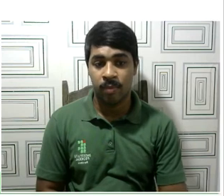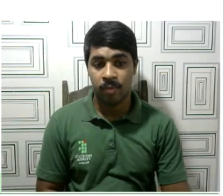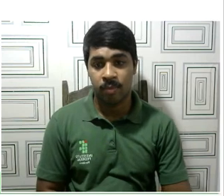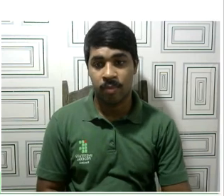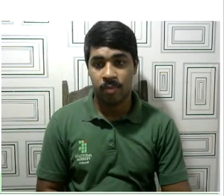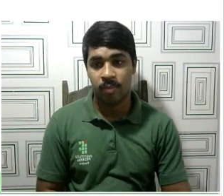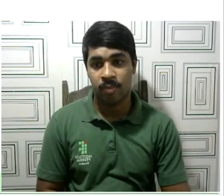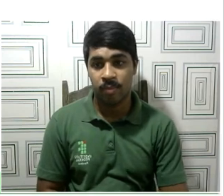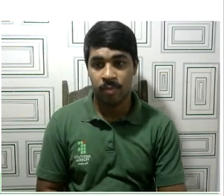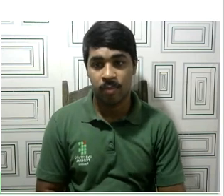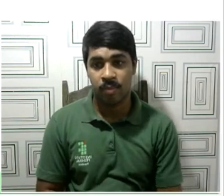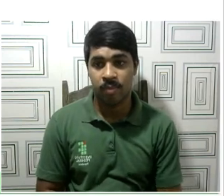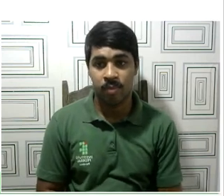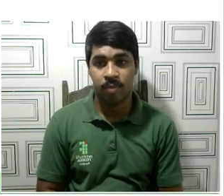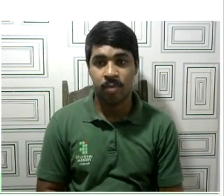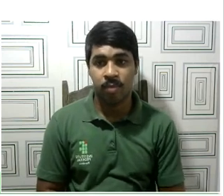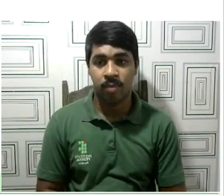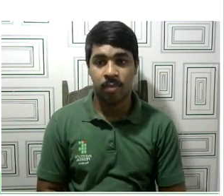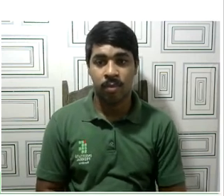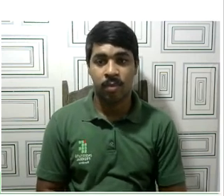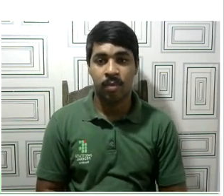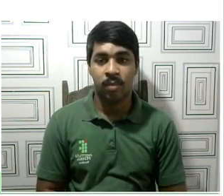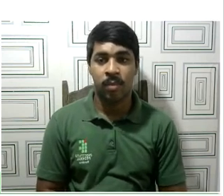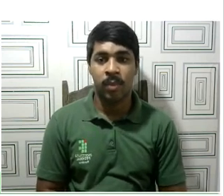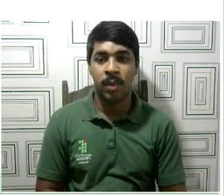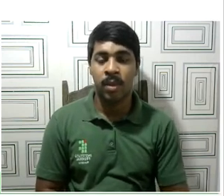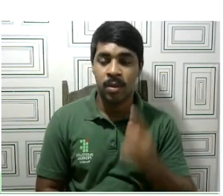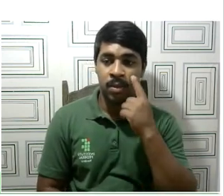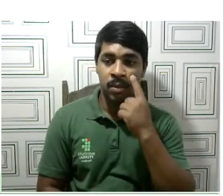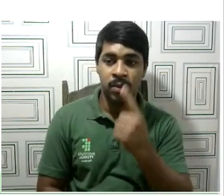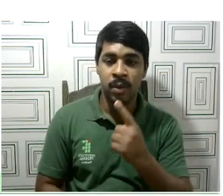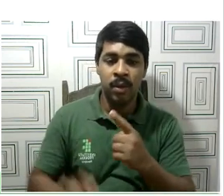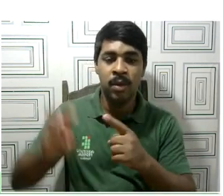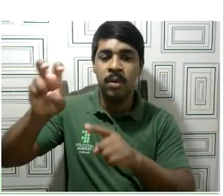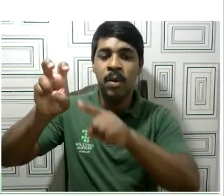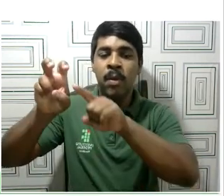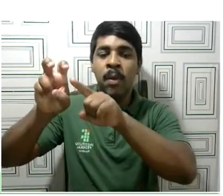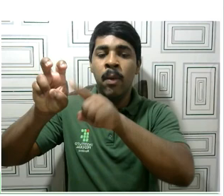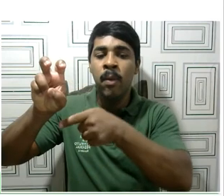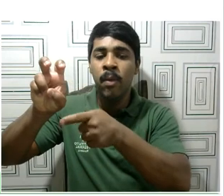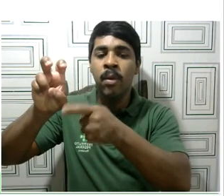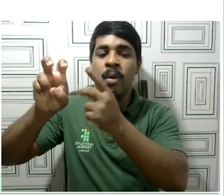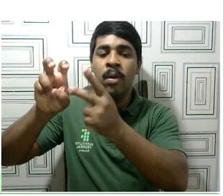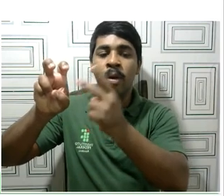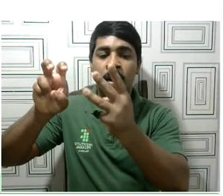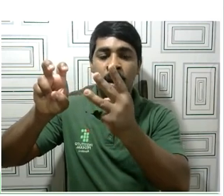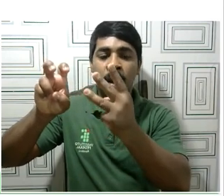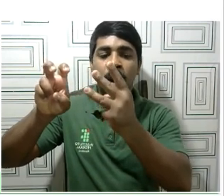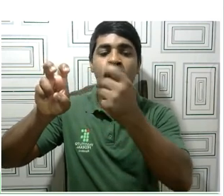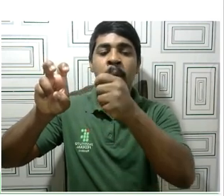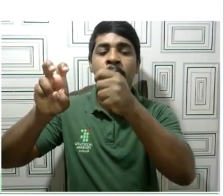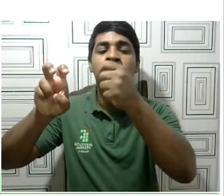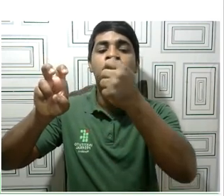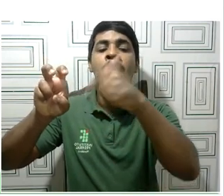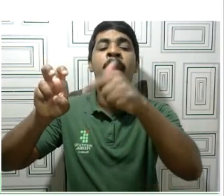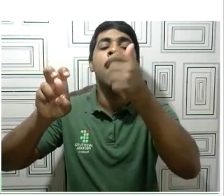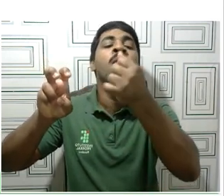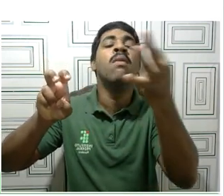São 8 menos 2, que são 6. Então, você tem 6 0. 1, 2, 3, 4, 5,